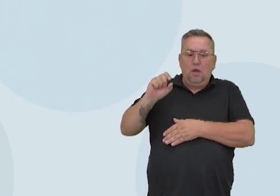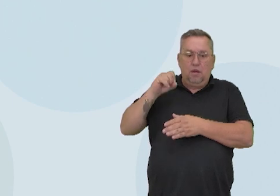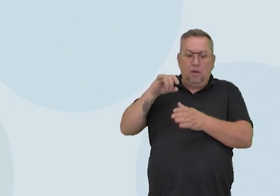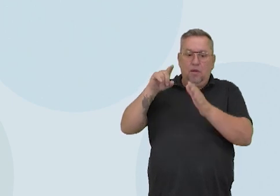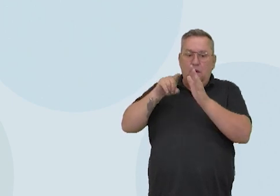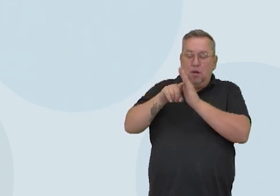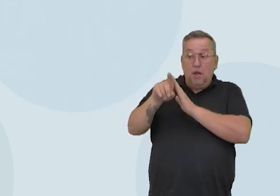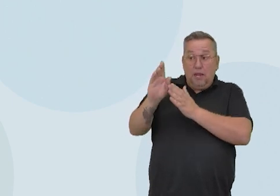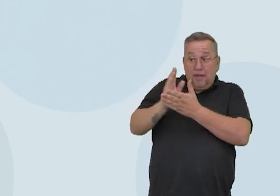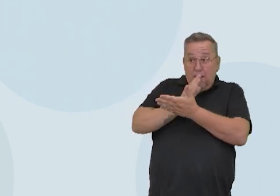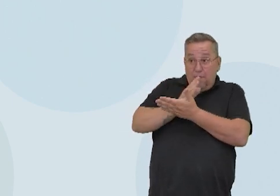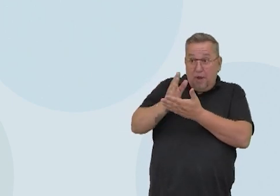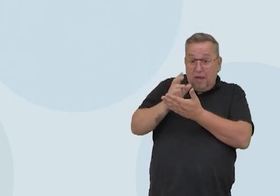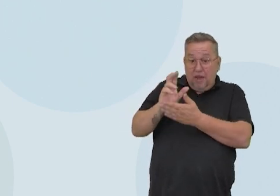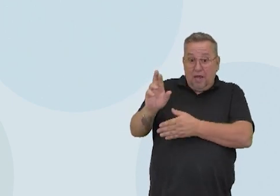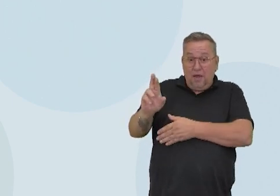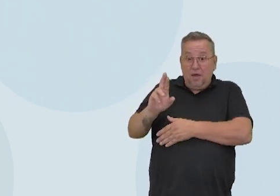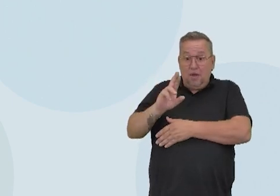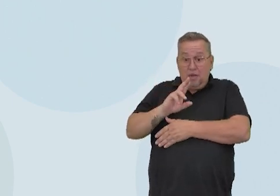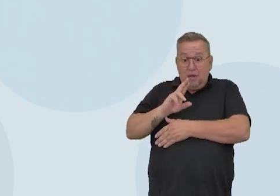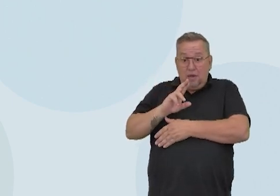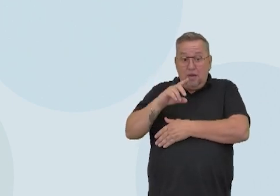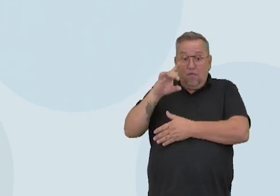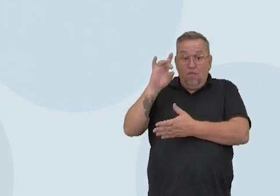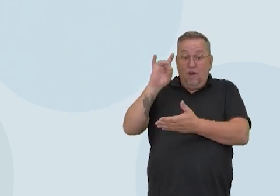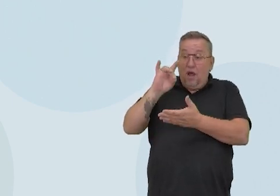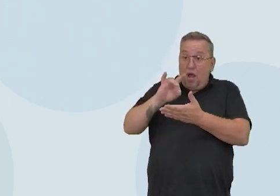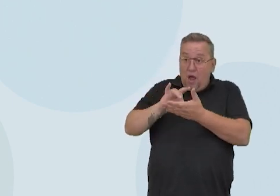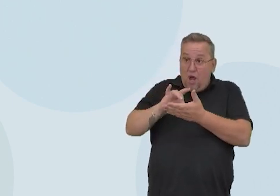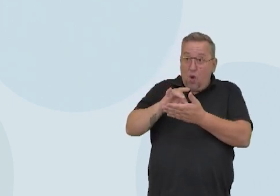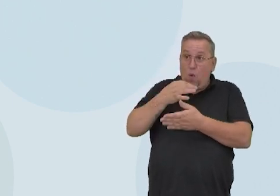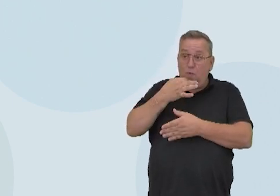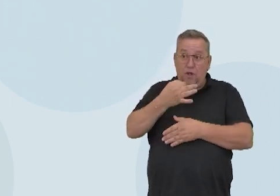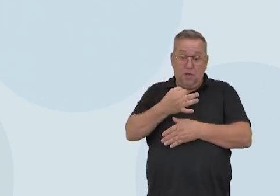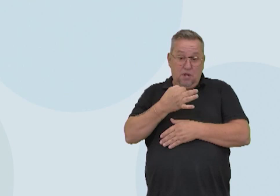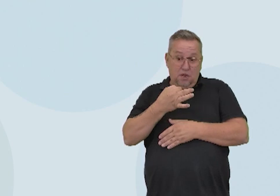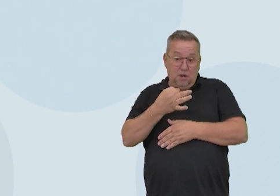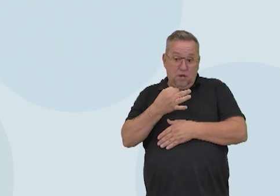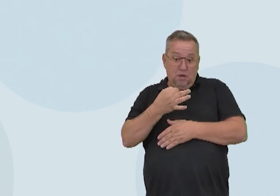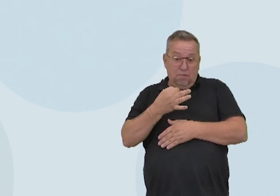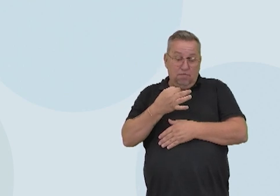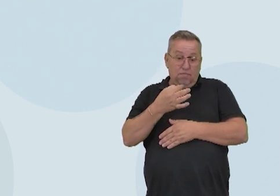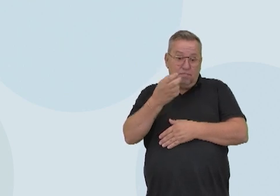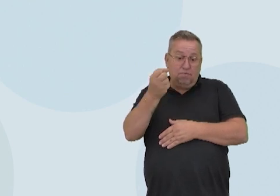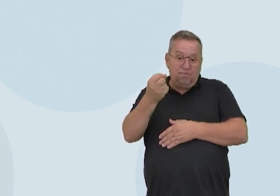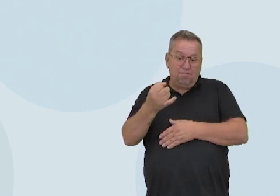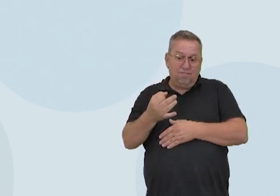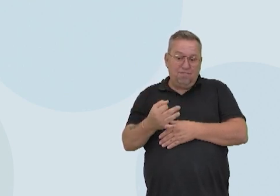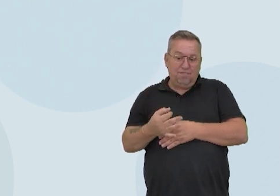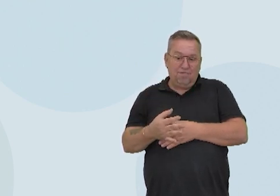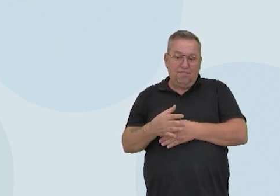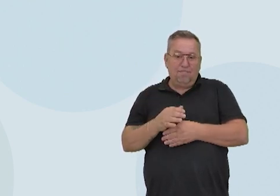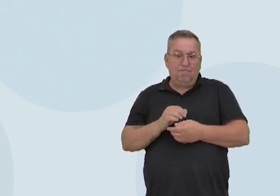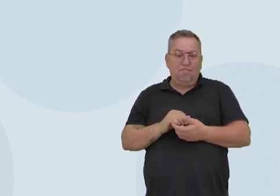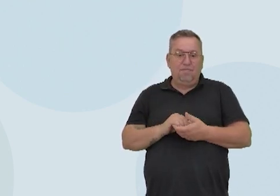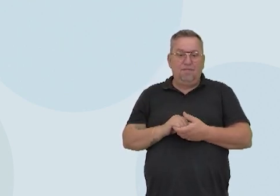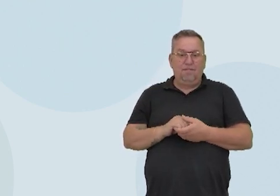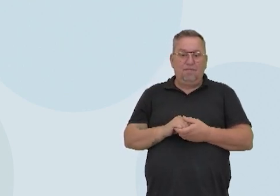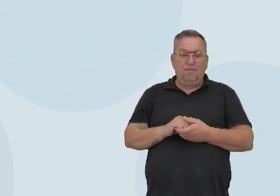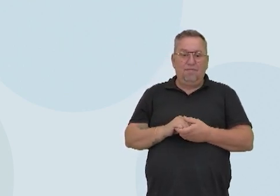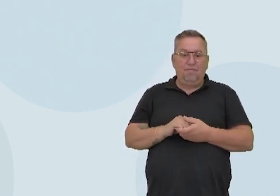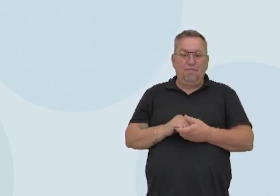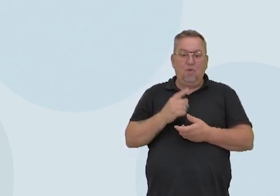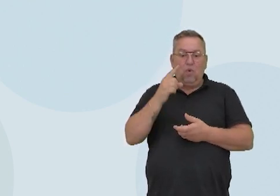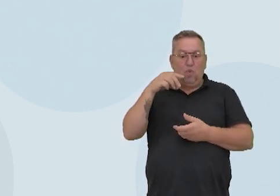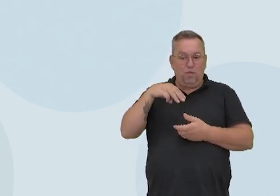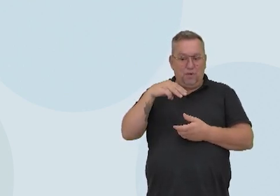pergunta isoladamente, a resposta à pergunta será um fato ou uma opinião? Justifique. Isso, vamos